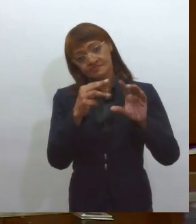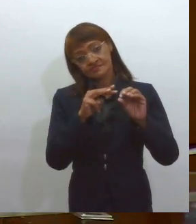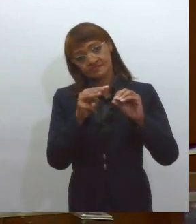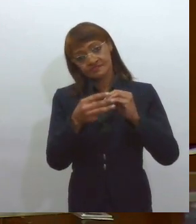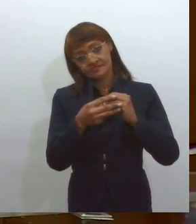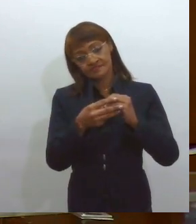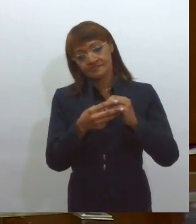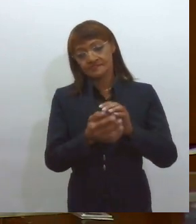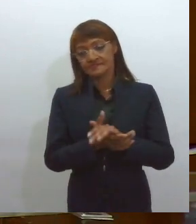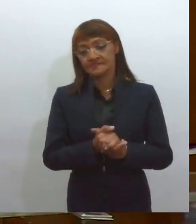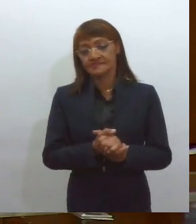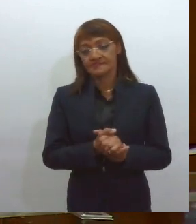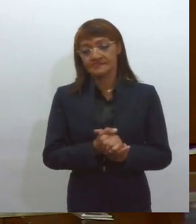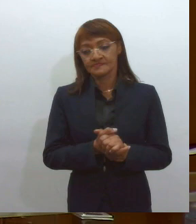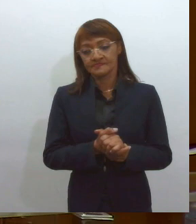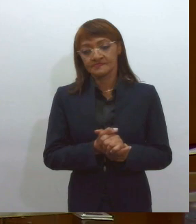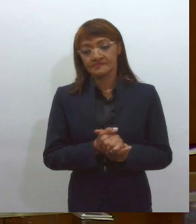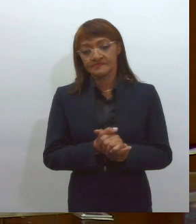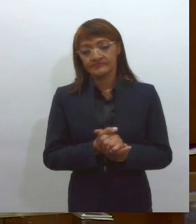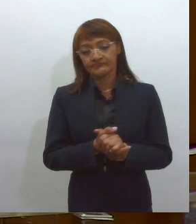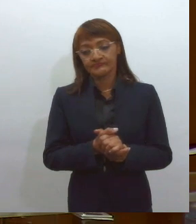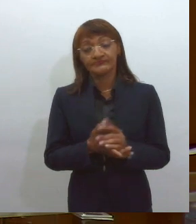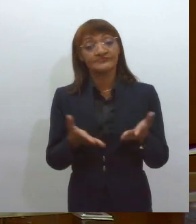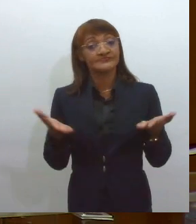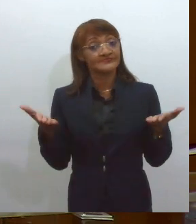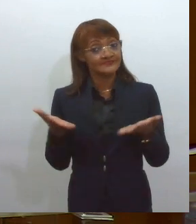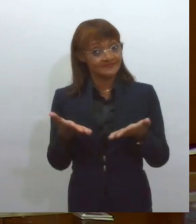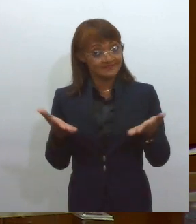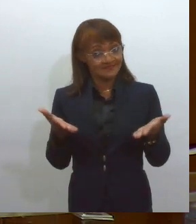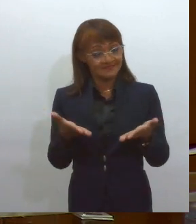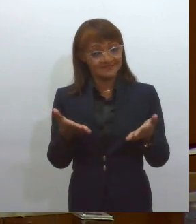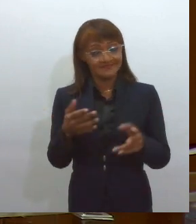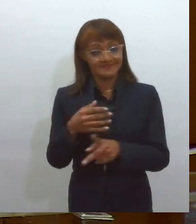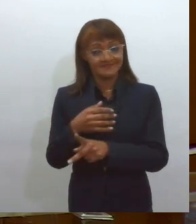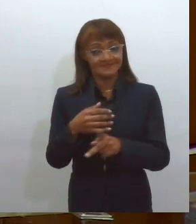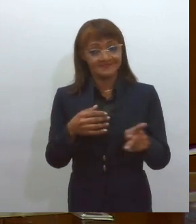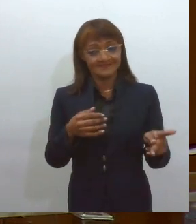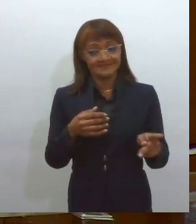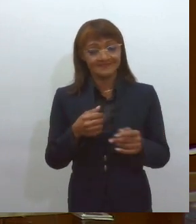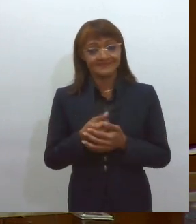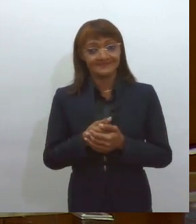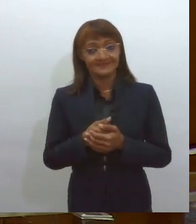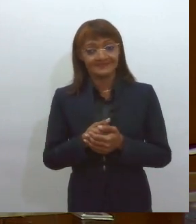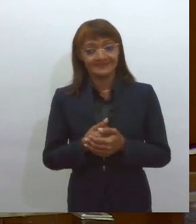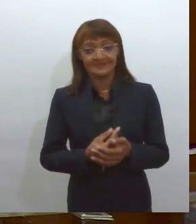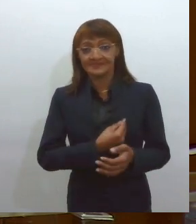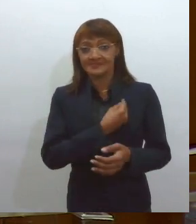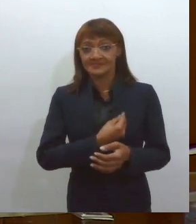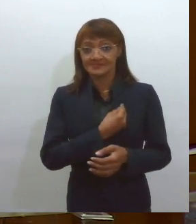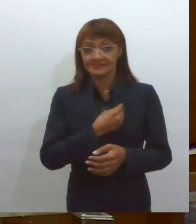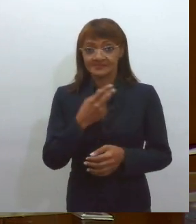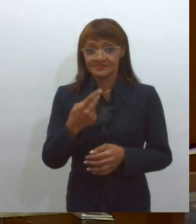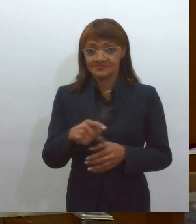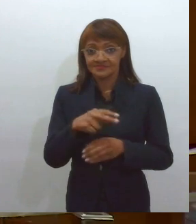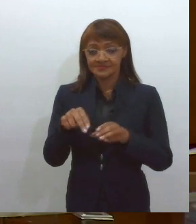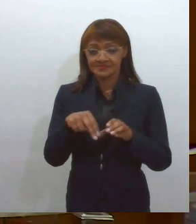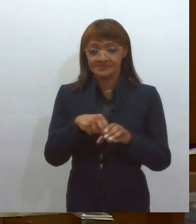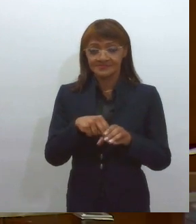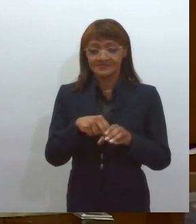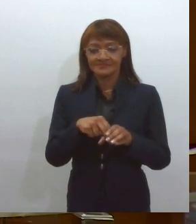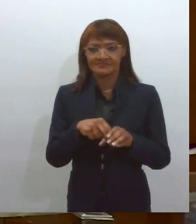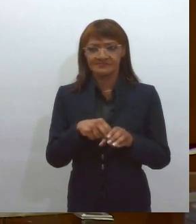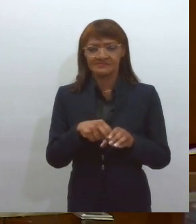eh V aqui nessa Tribuna para falar de um assunto já já tá até meio chato né cobrar